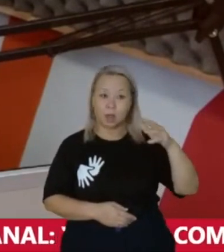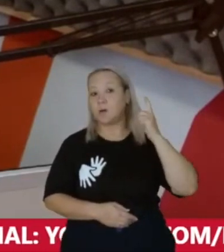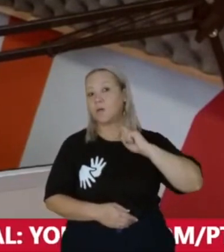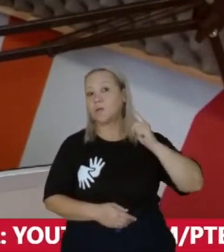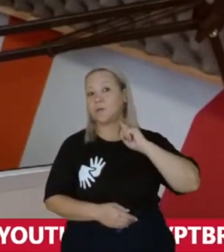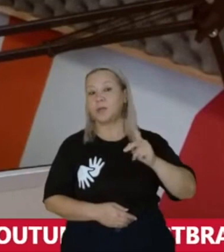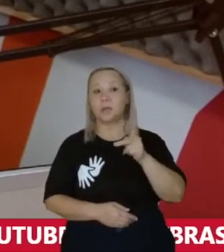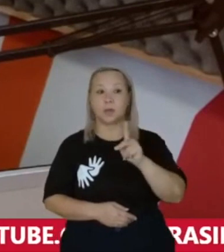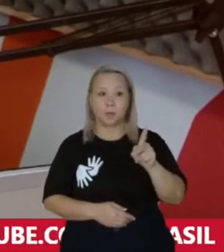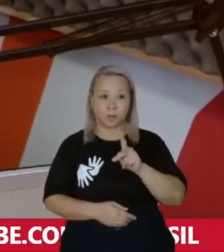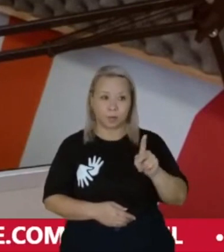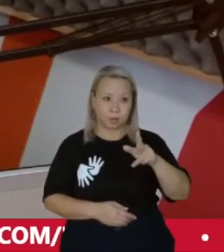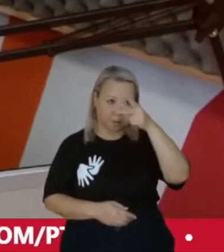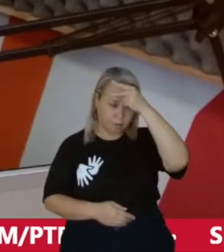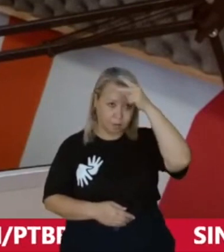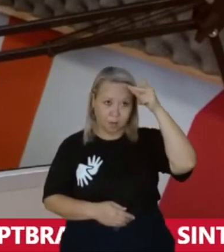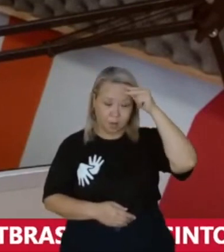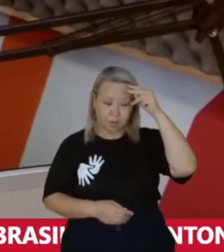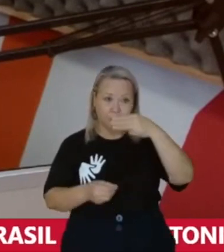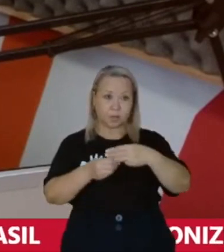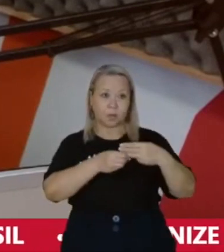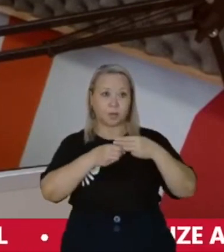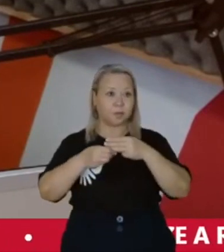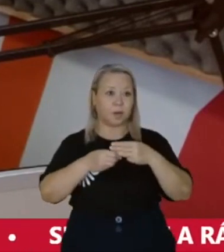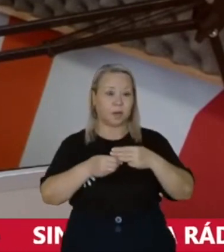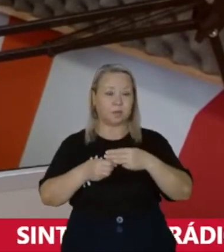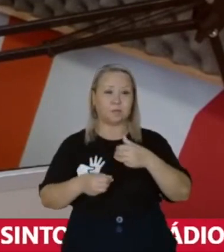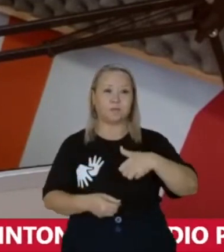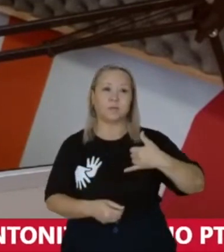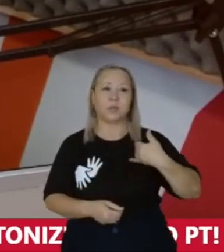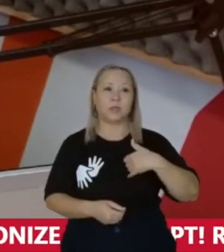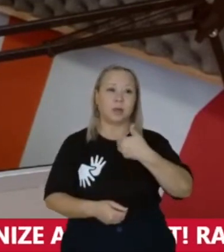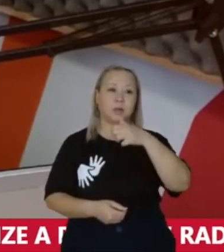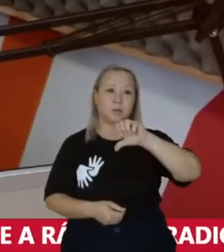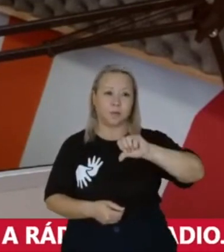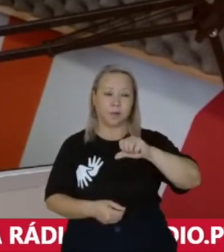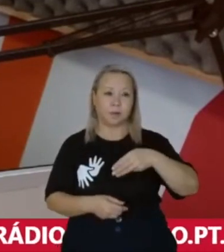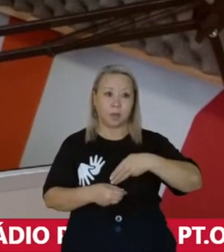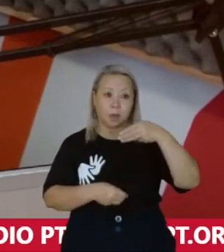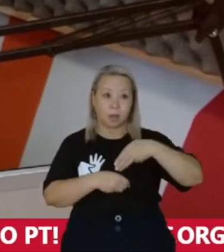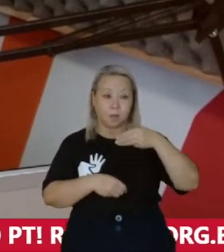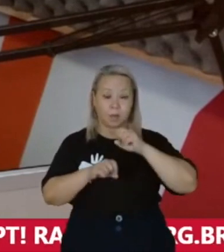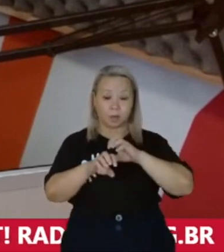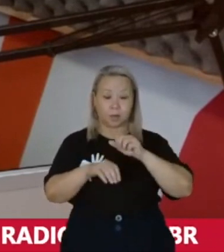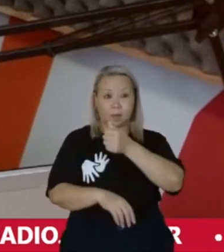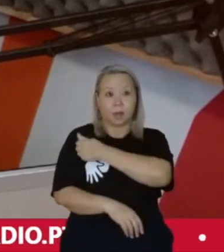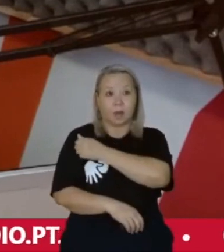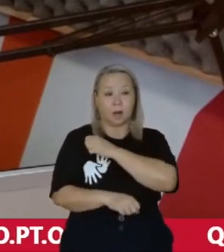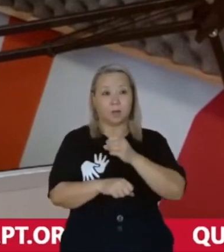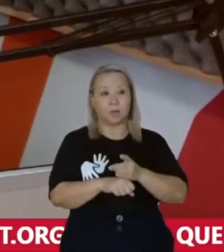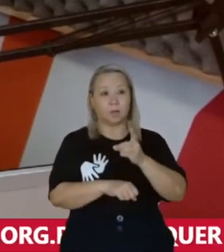professora da rede municipal desde os 19 anos. Graduada em Serviço Social, mestre em Educação e aluna do